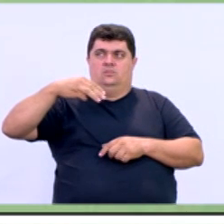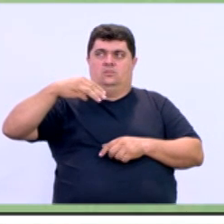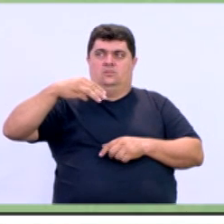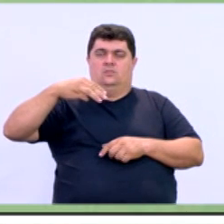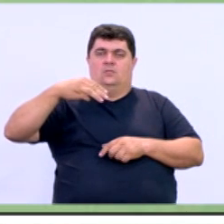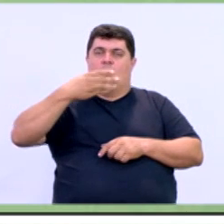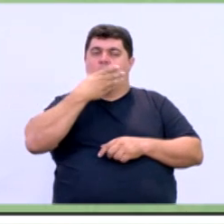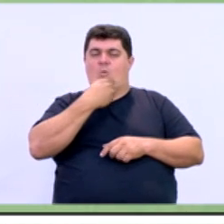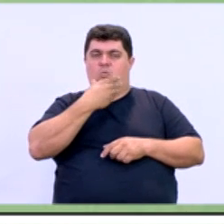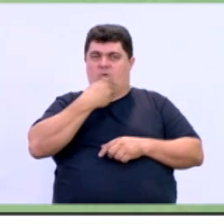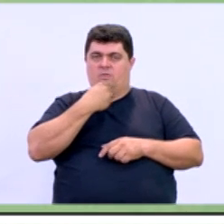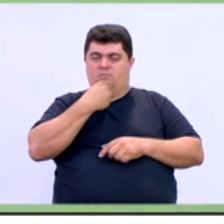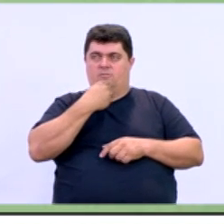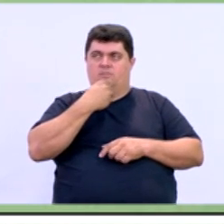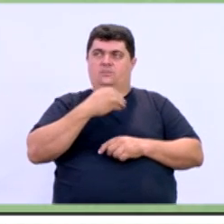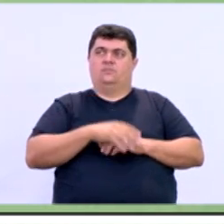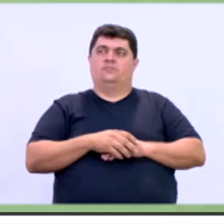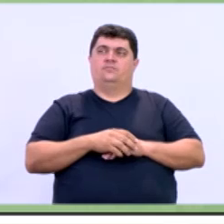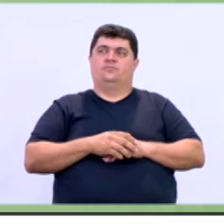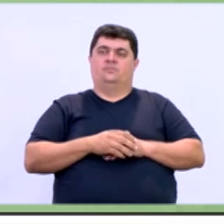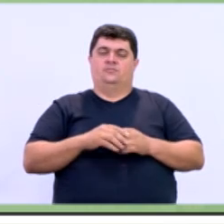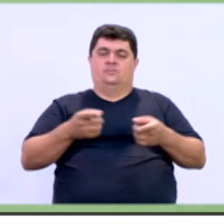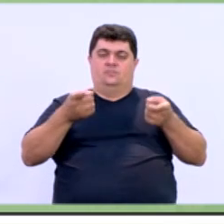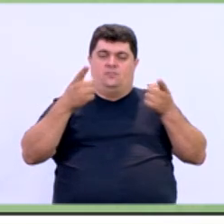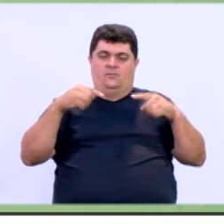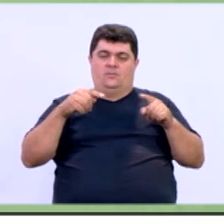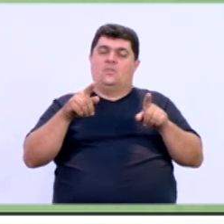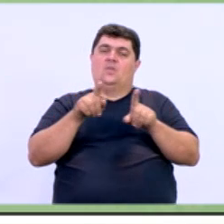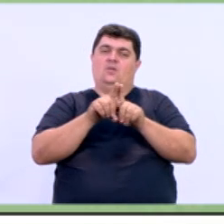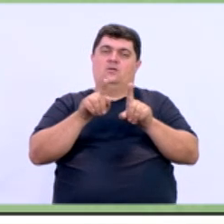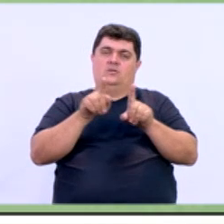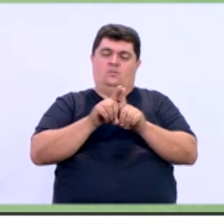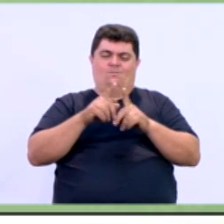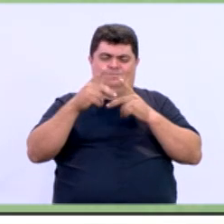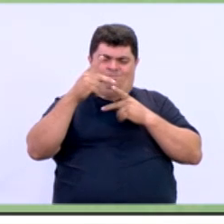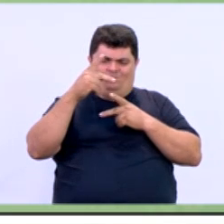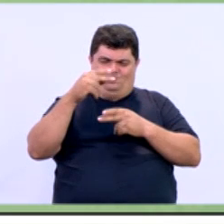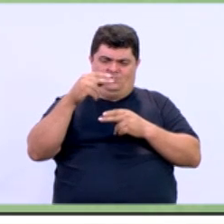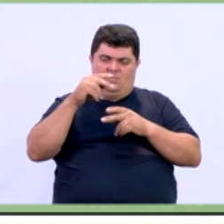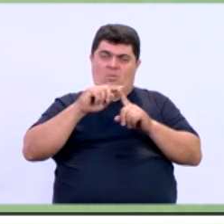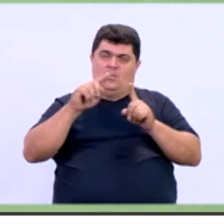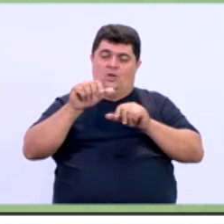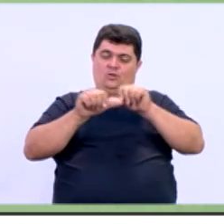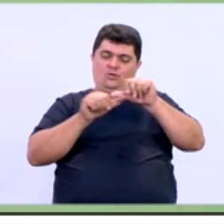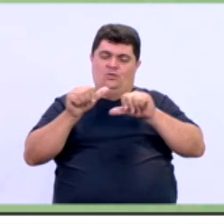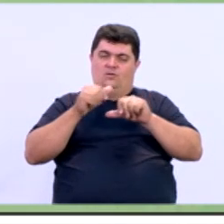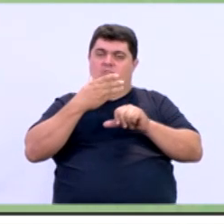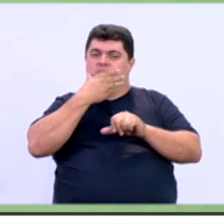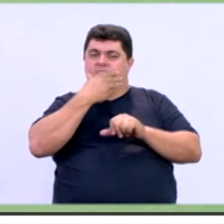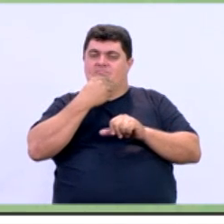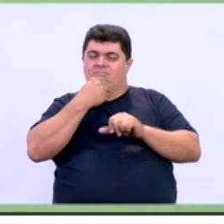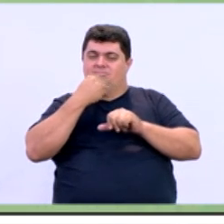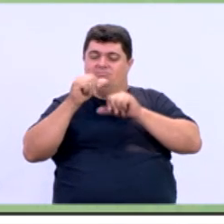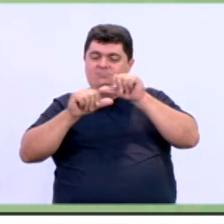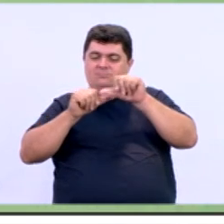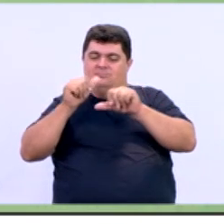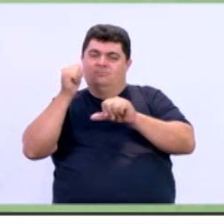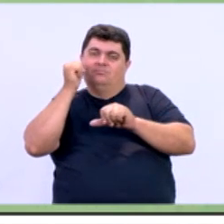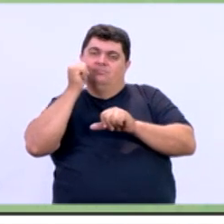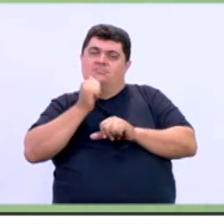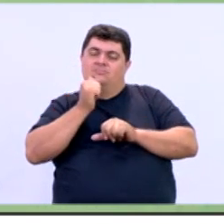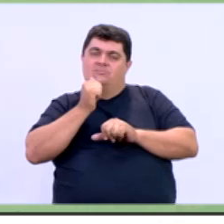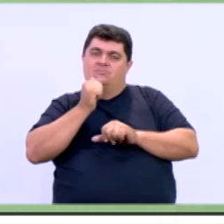nós masculino. E nós fizemos um outro botão também de rádio,